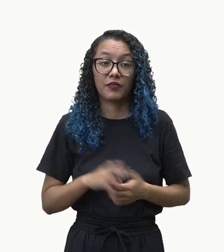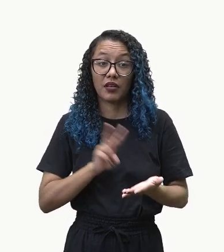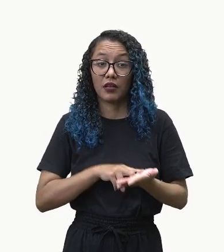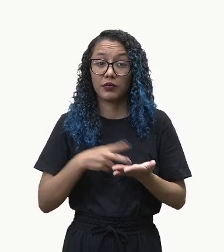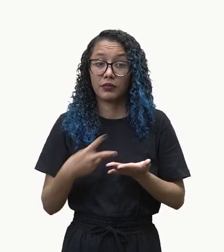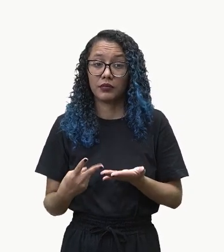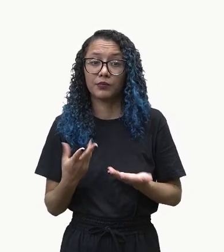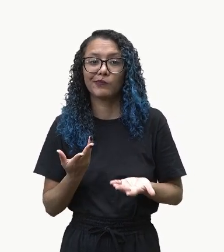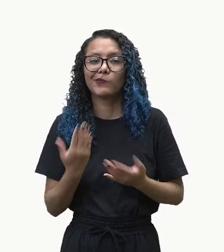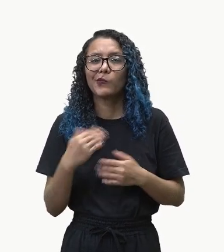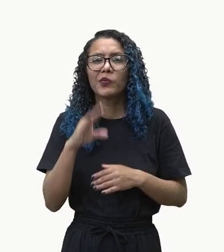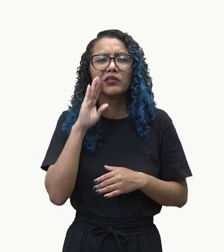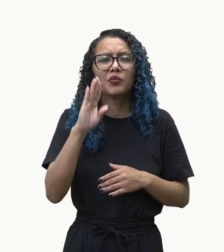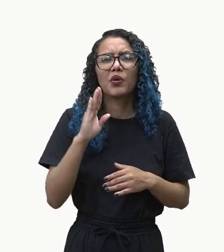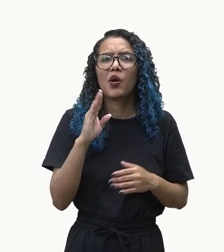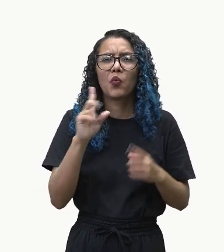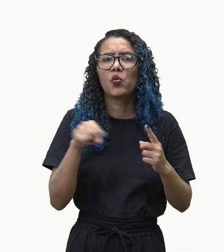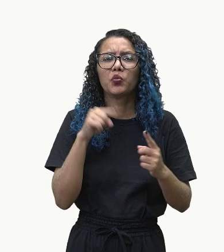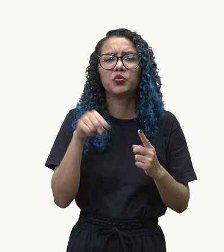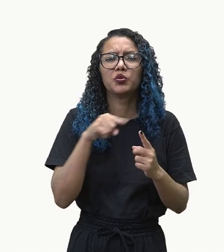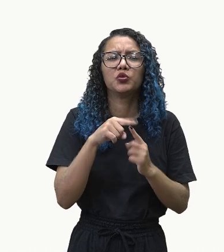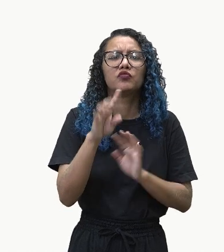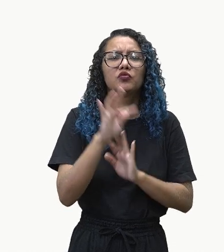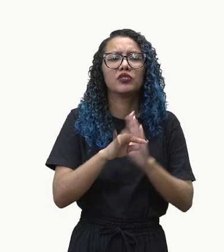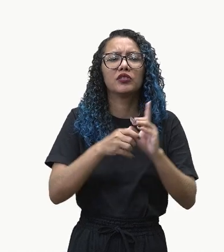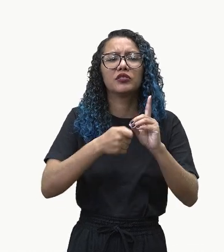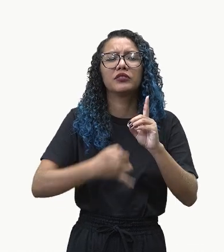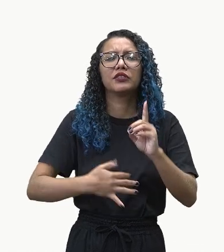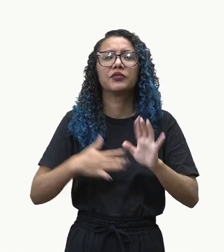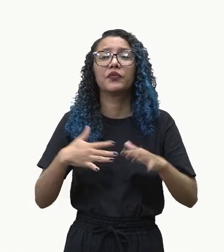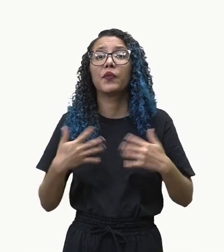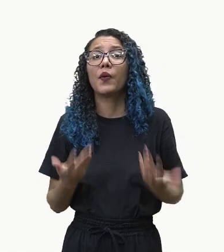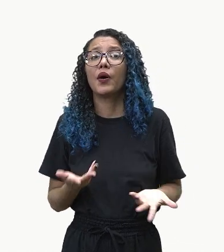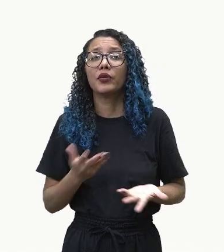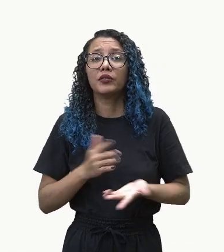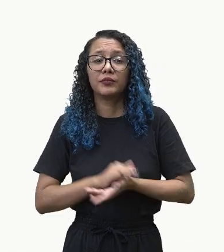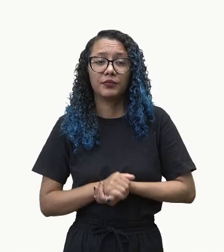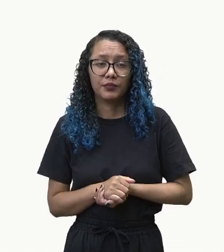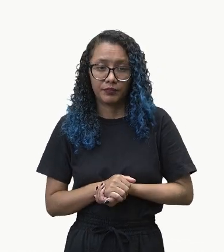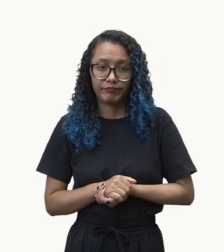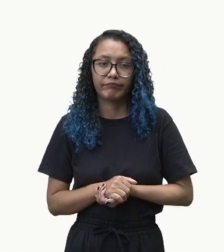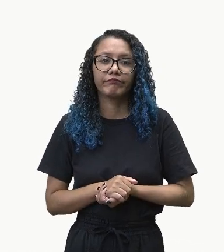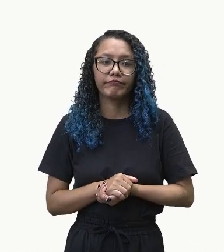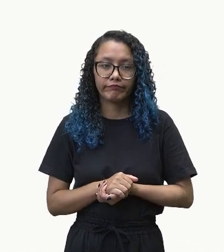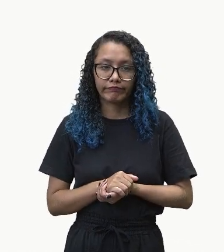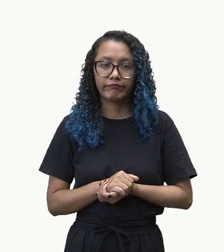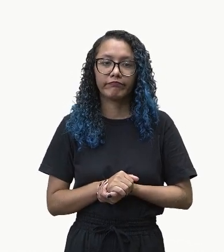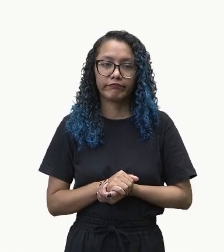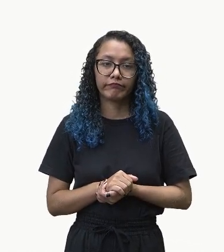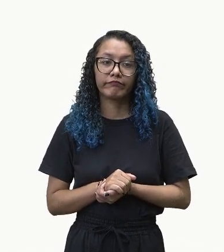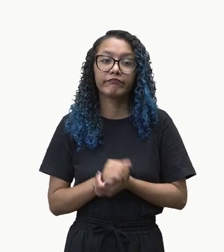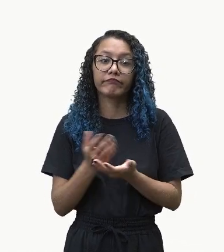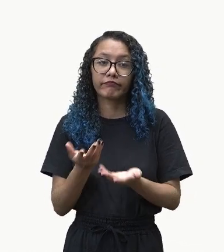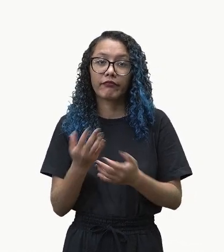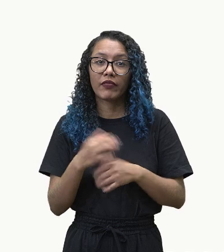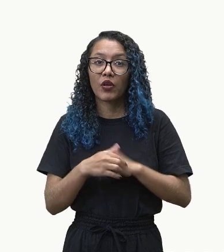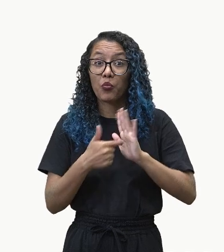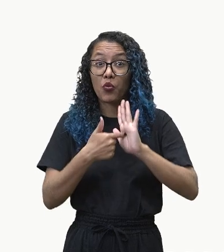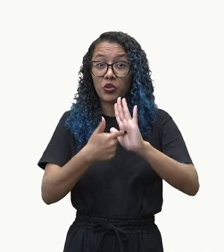o objetivo principal desse texto descritivo é transmitir, né, de